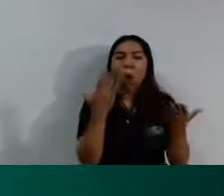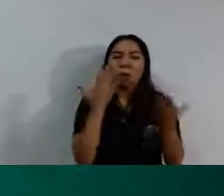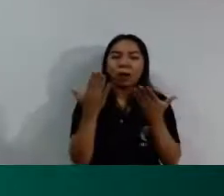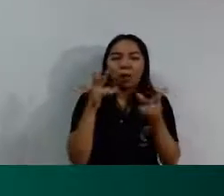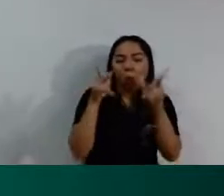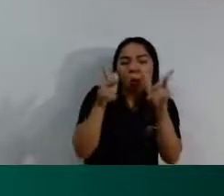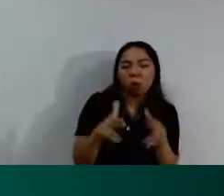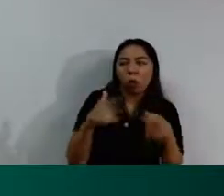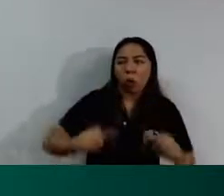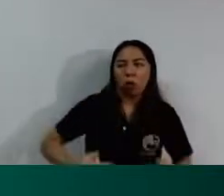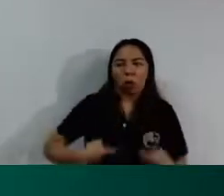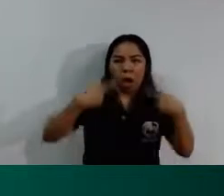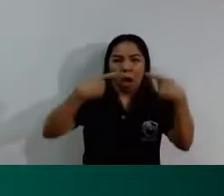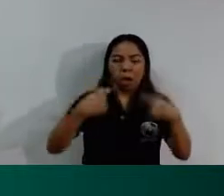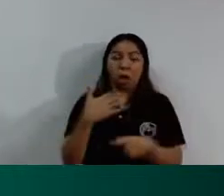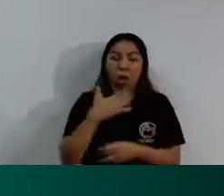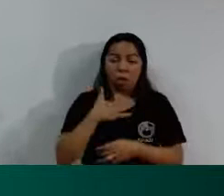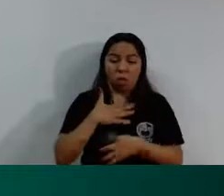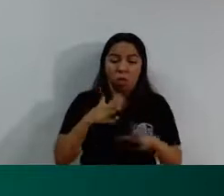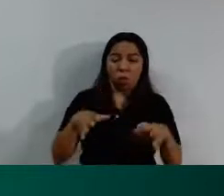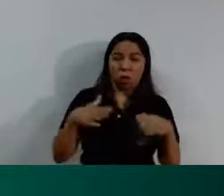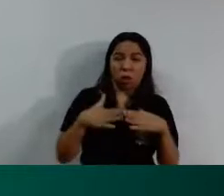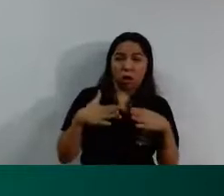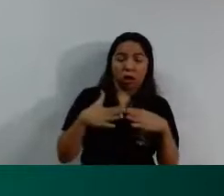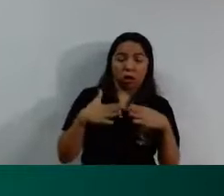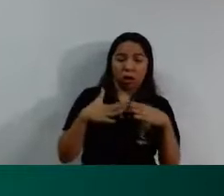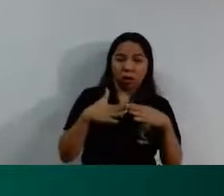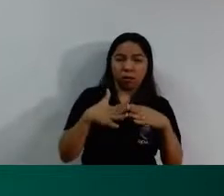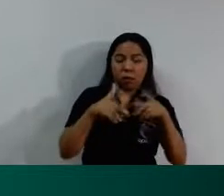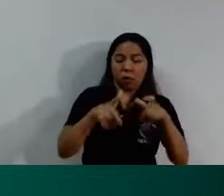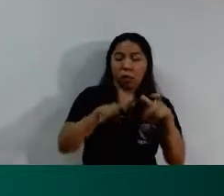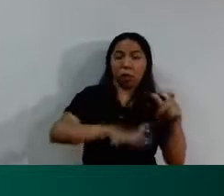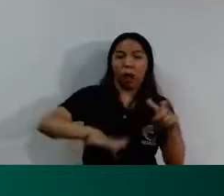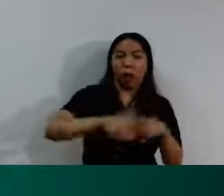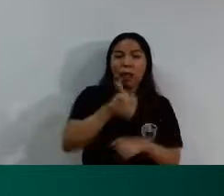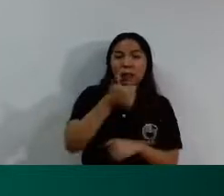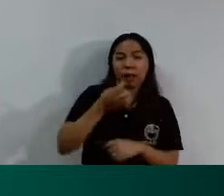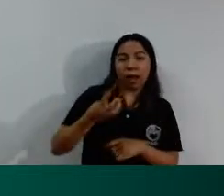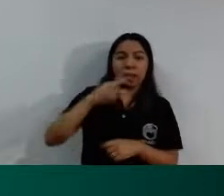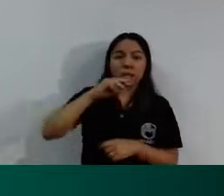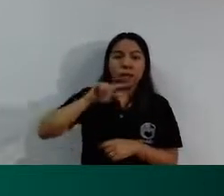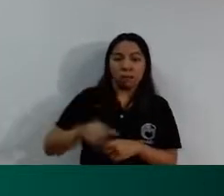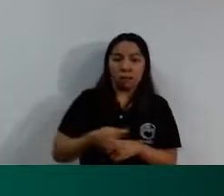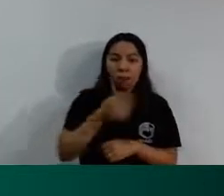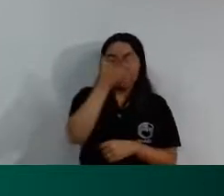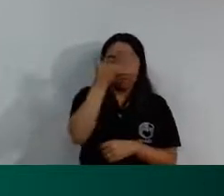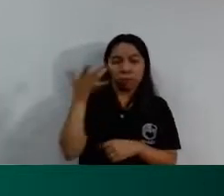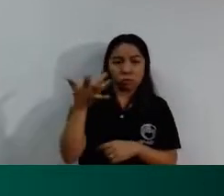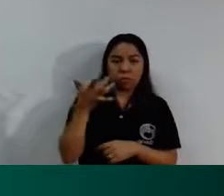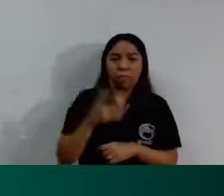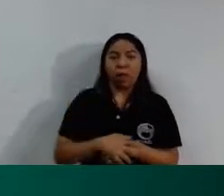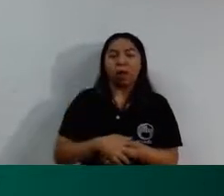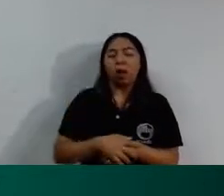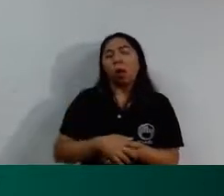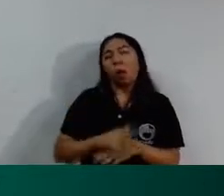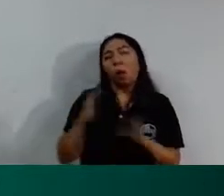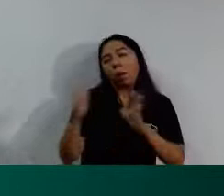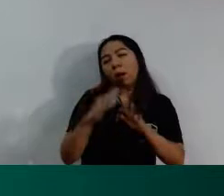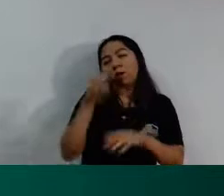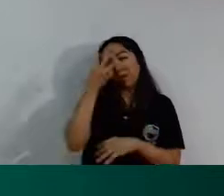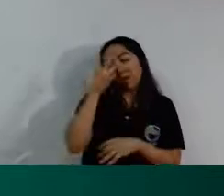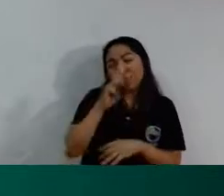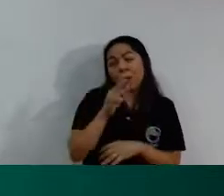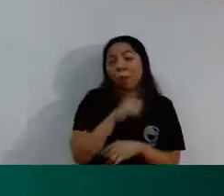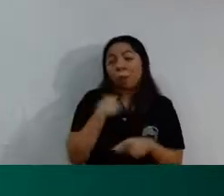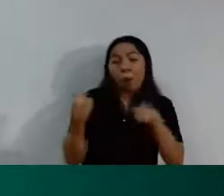de 13 mil habitantes que no período de 5 de três dias morreram 17